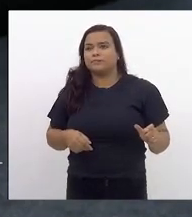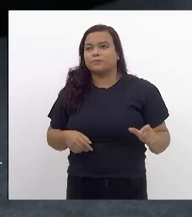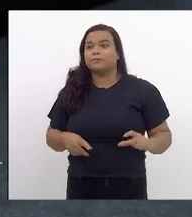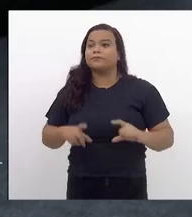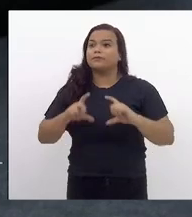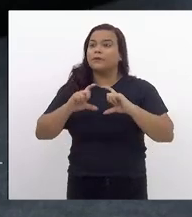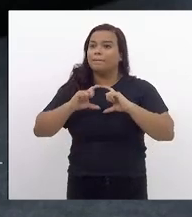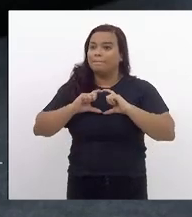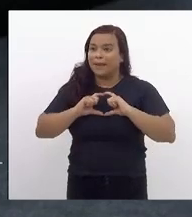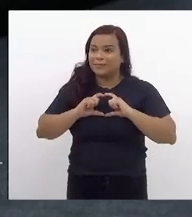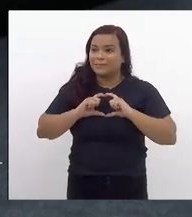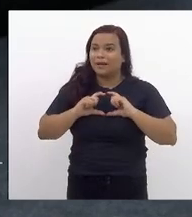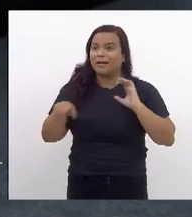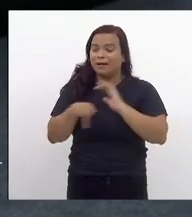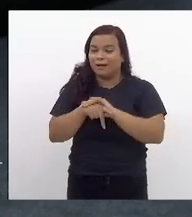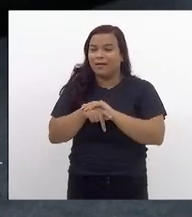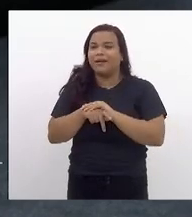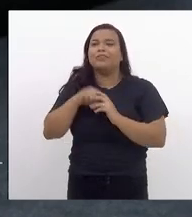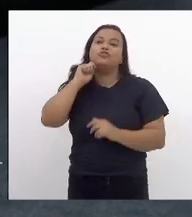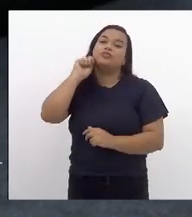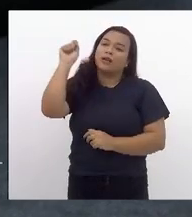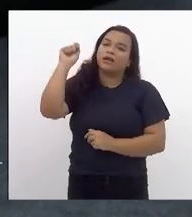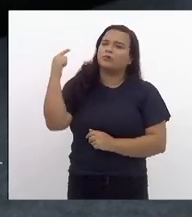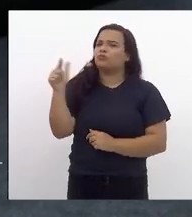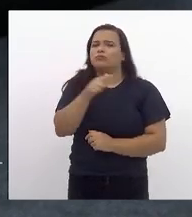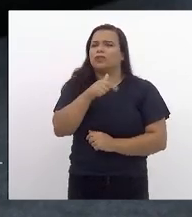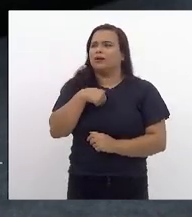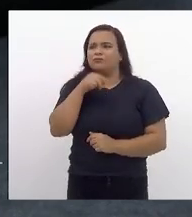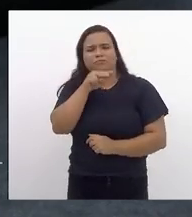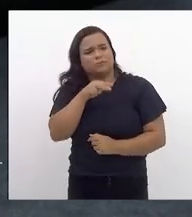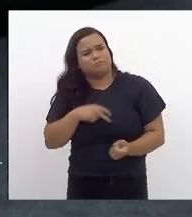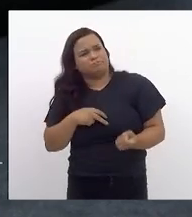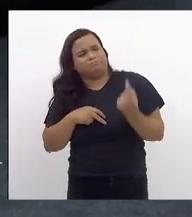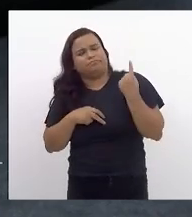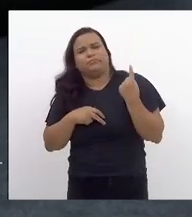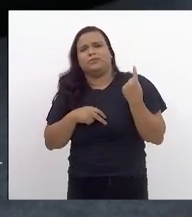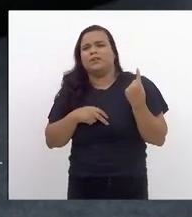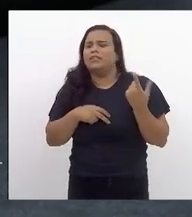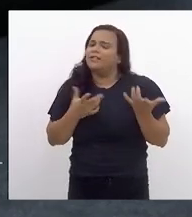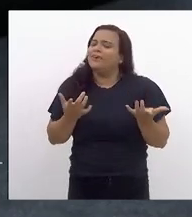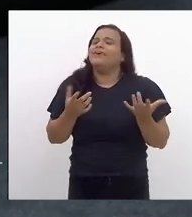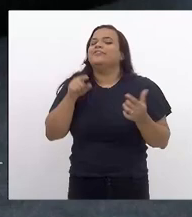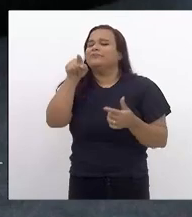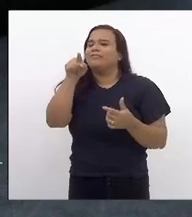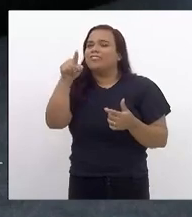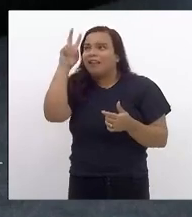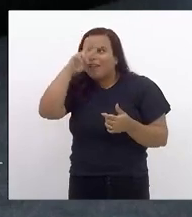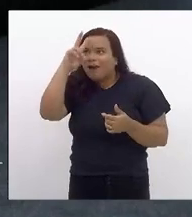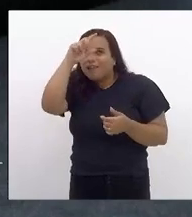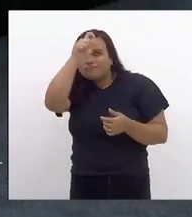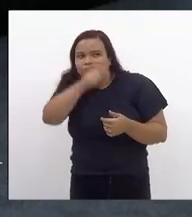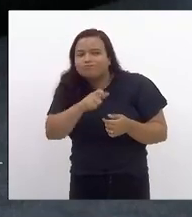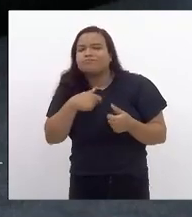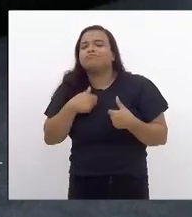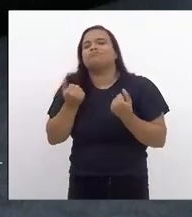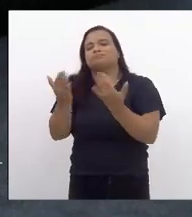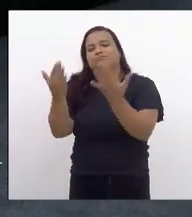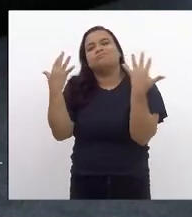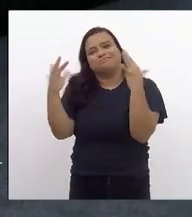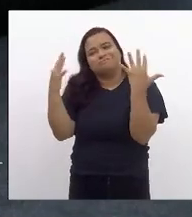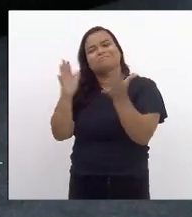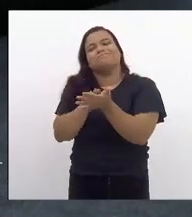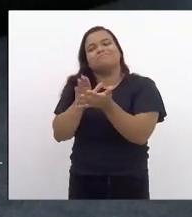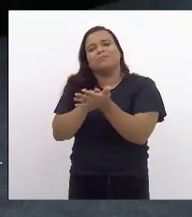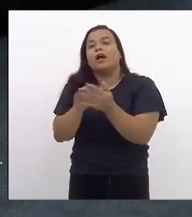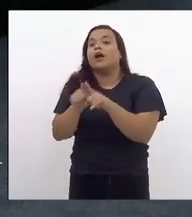Tiradentes. Então, eu queria parabenizar Vossa Excelência pela lembrança e dizer que é uma